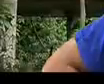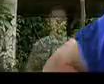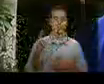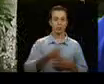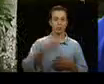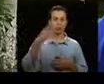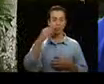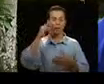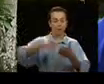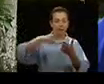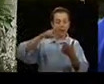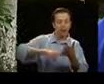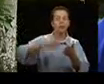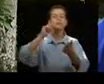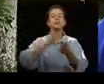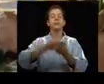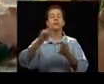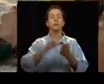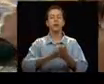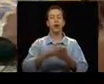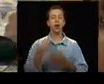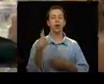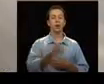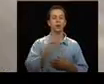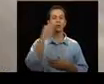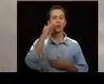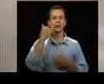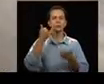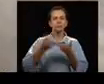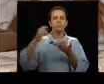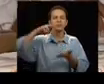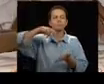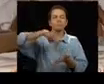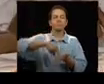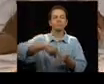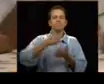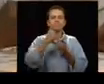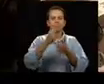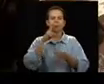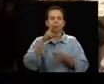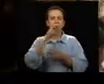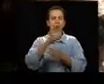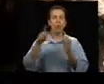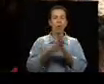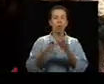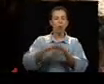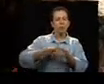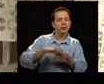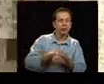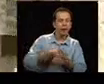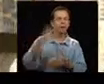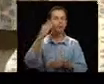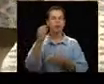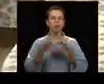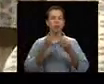Você já sabendo ler, sabendo escrever, a gente fica mais seguro, né? Tem mais jeito para chegar, conversar,